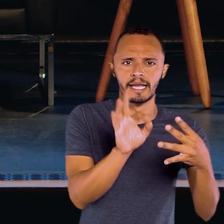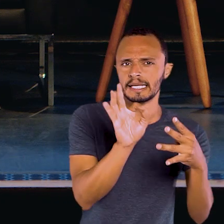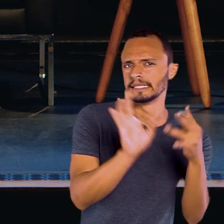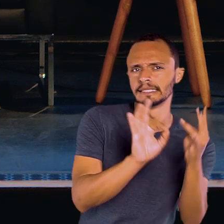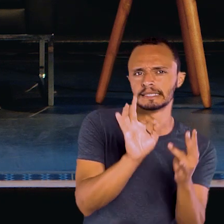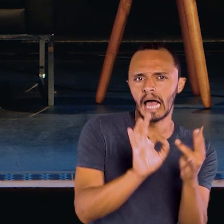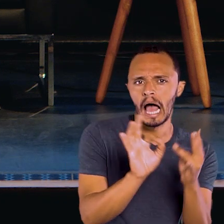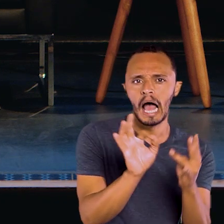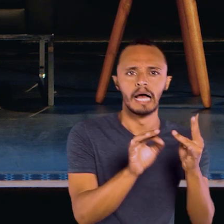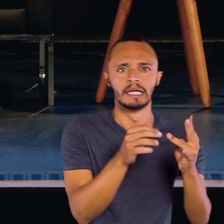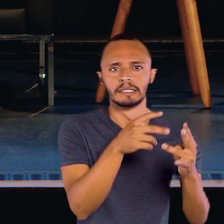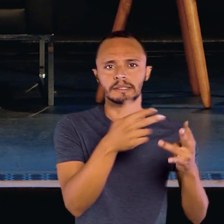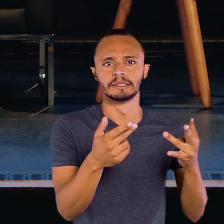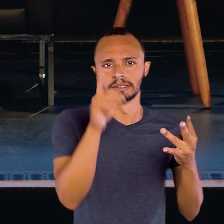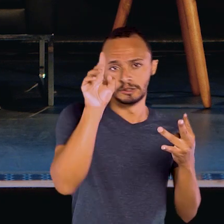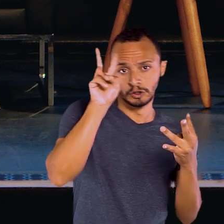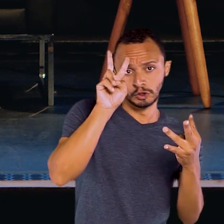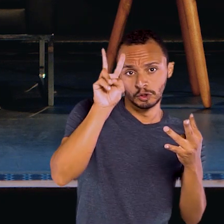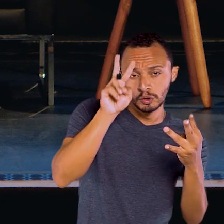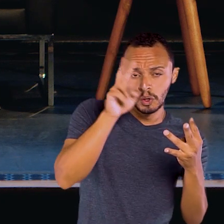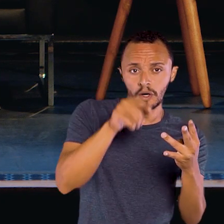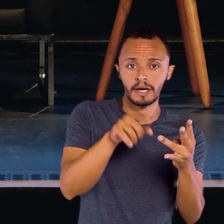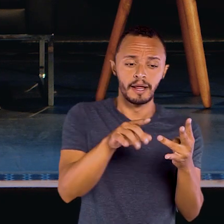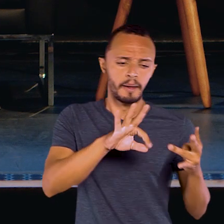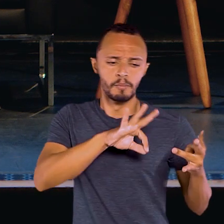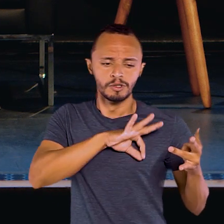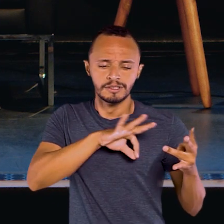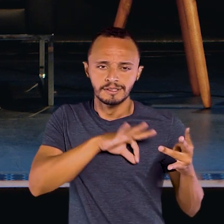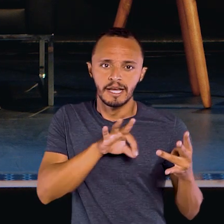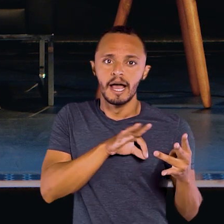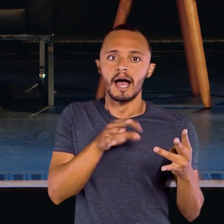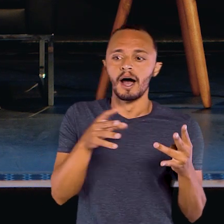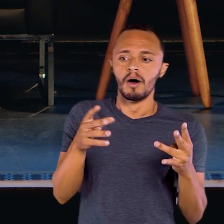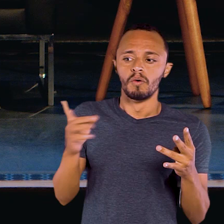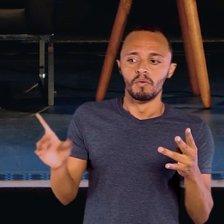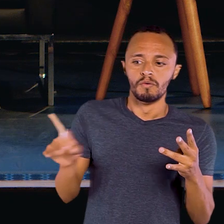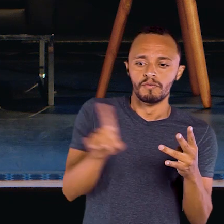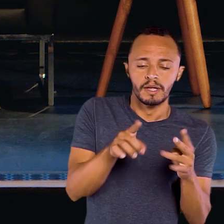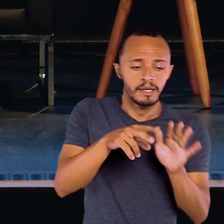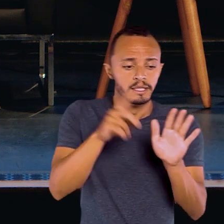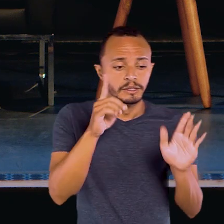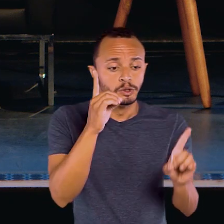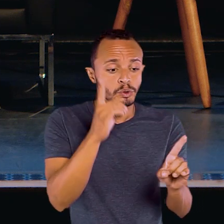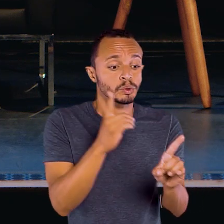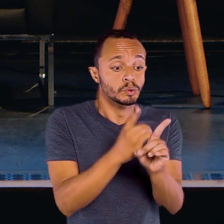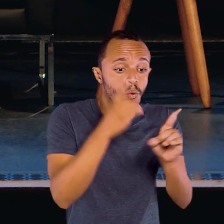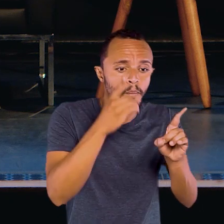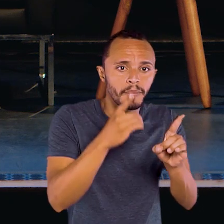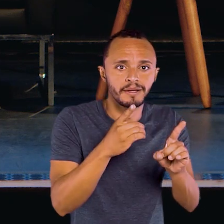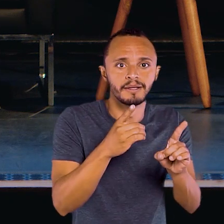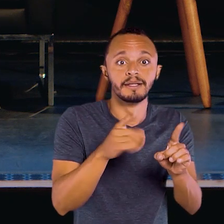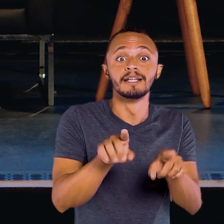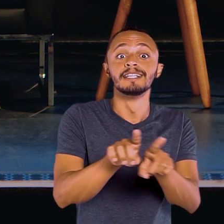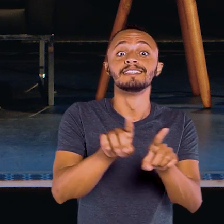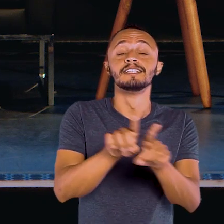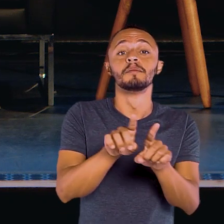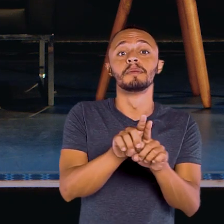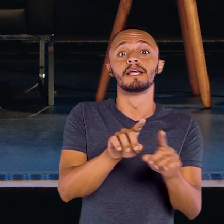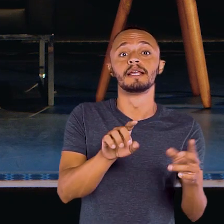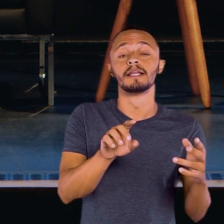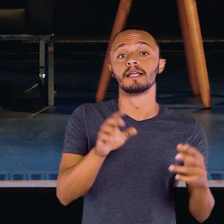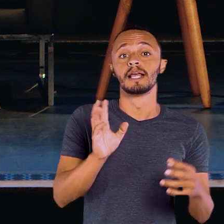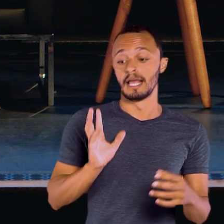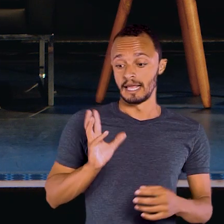fisga muito a galera, o pessoal mais jovem. O Nada Digo de Ti a galera LGBT gosta demais, porque se